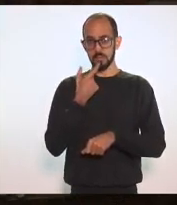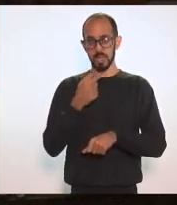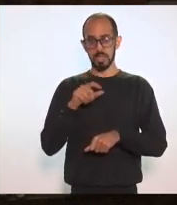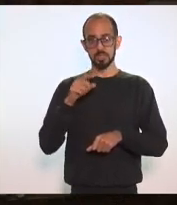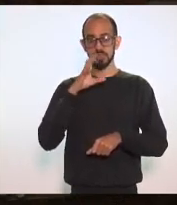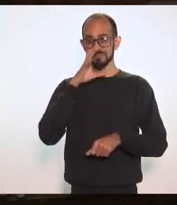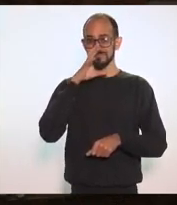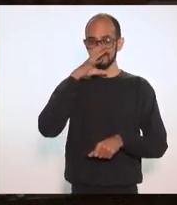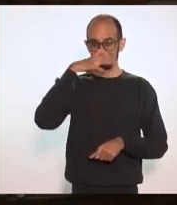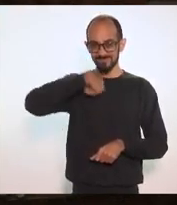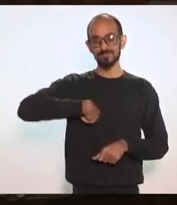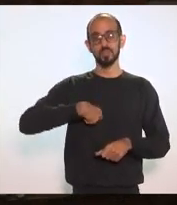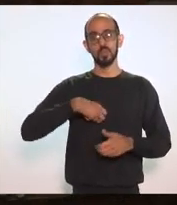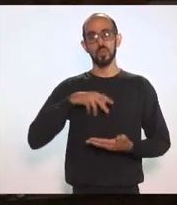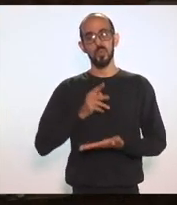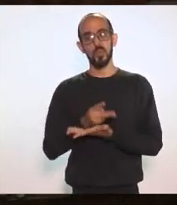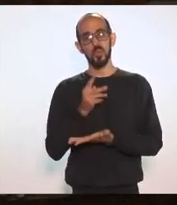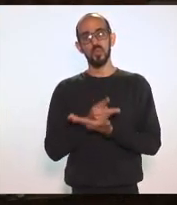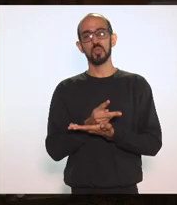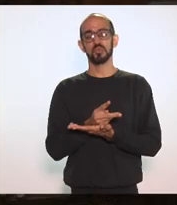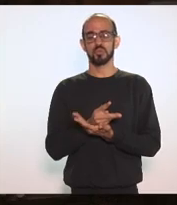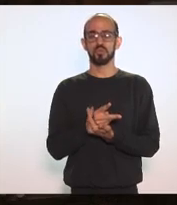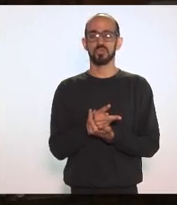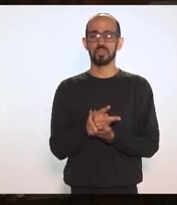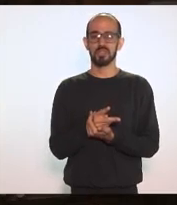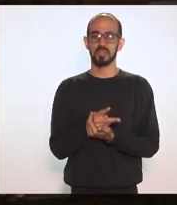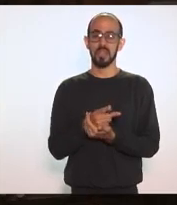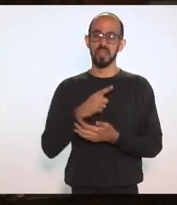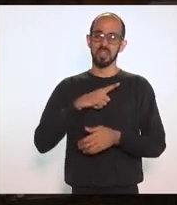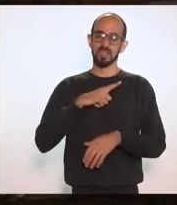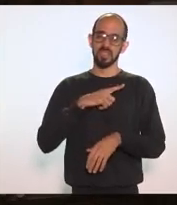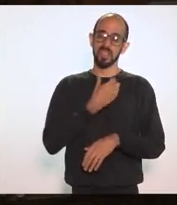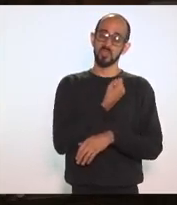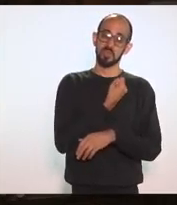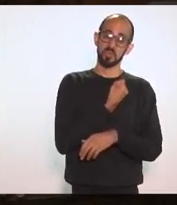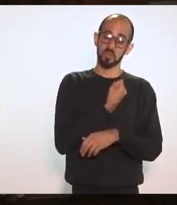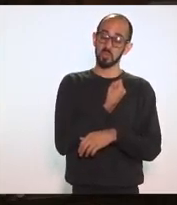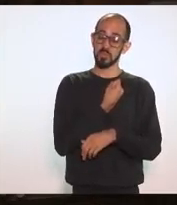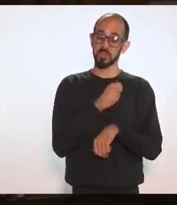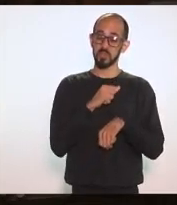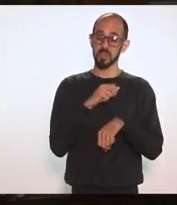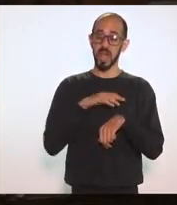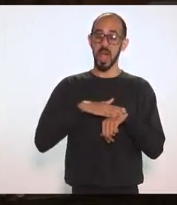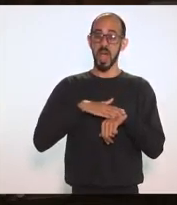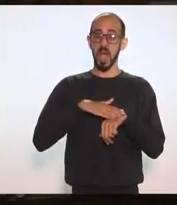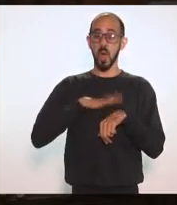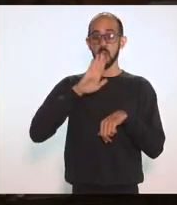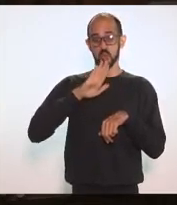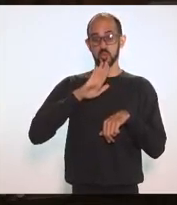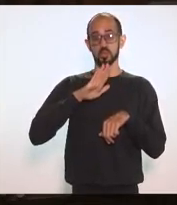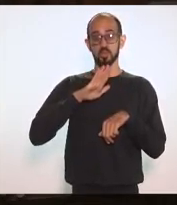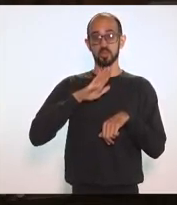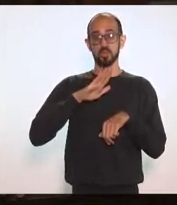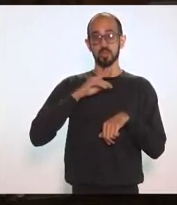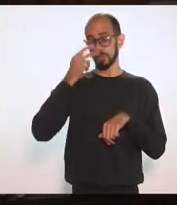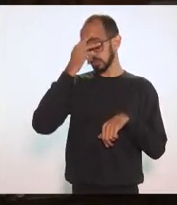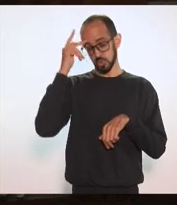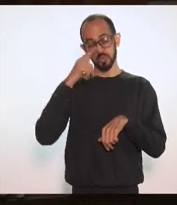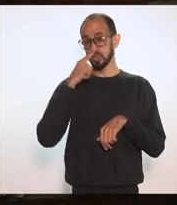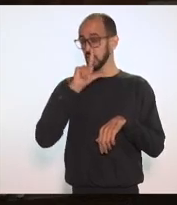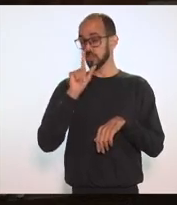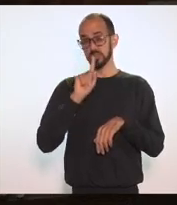resistente tem indicadores altíssimos também no Rio de Janeiro, que os indicadores de interrupção do tratamento são altos. As pessoas não conseguem se manter em